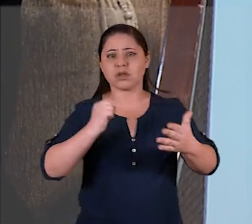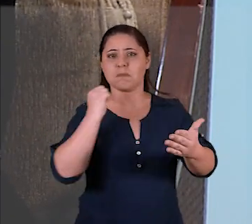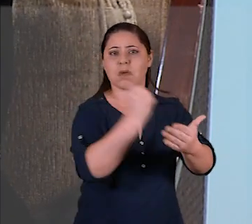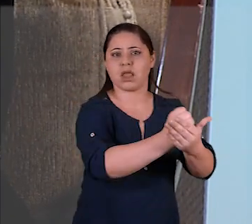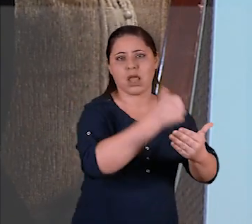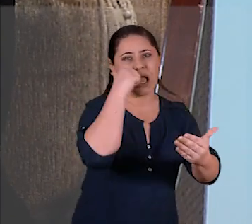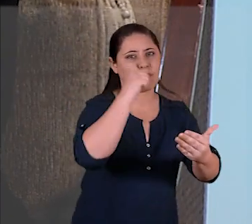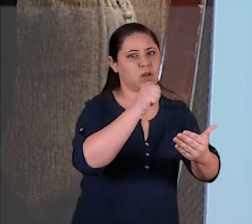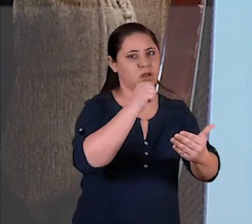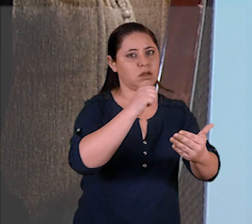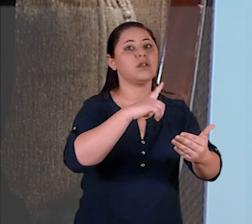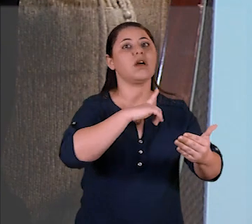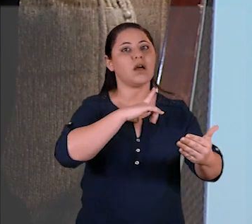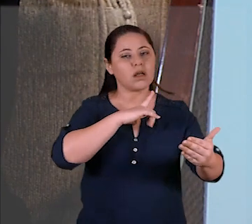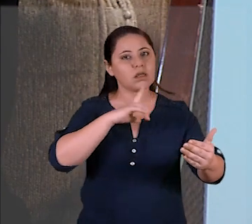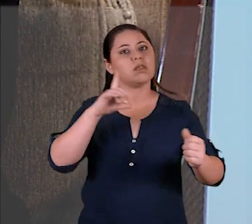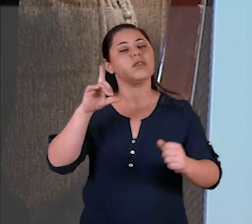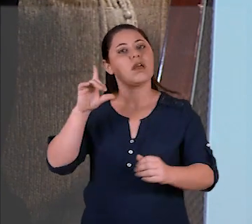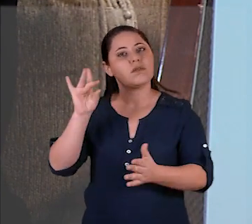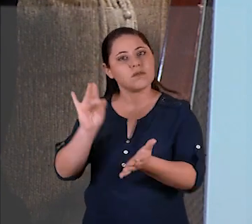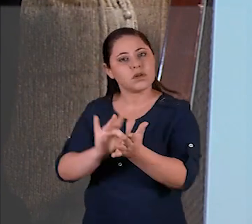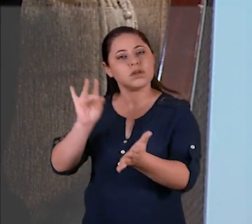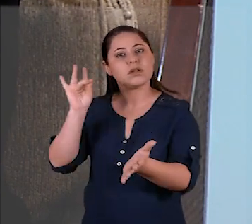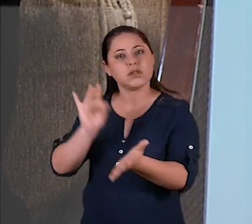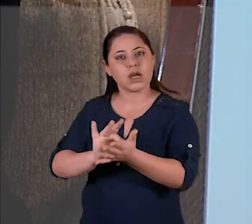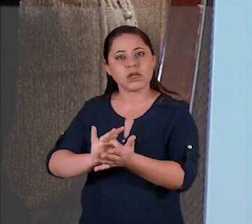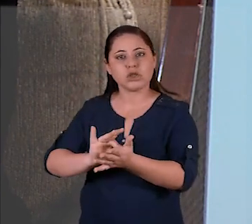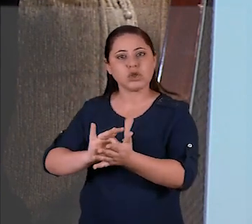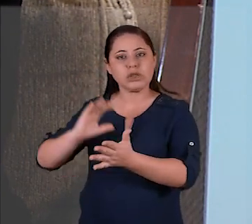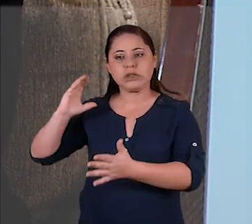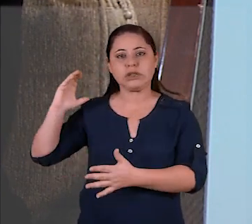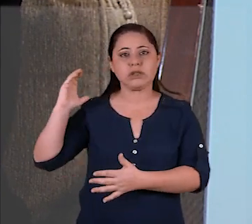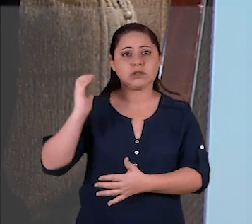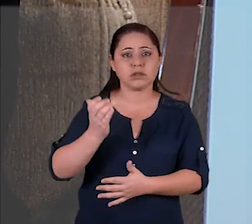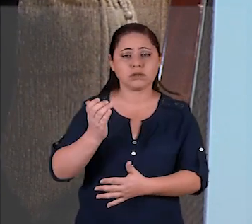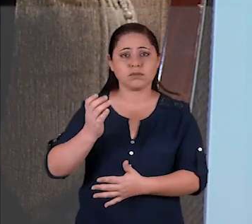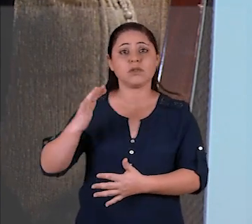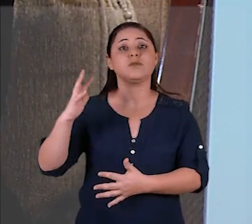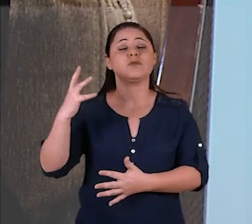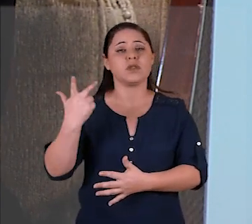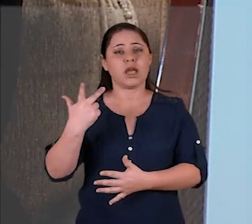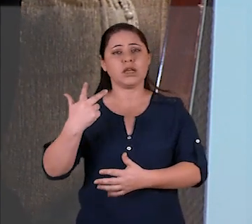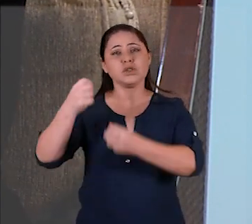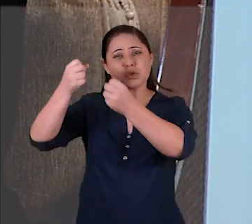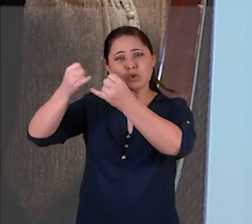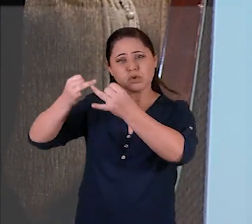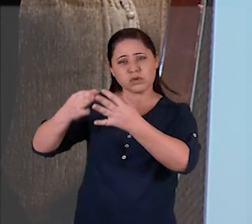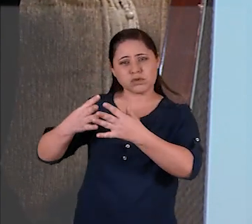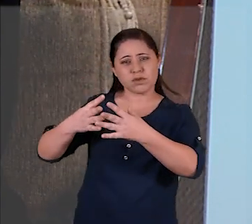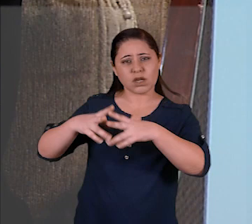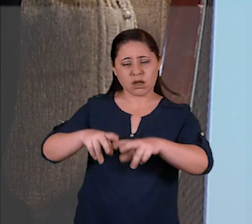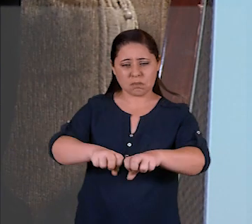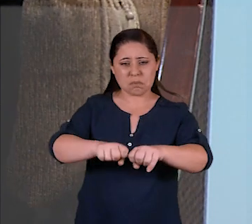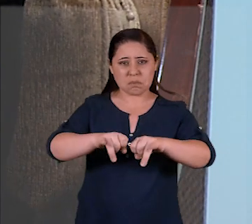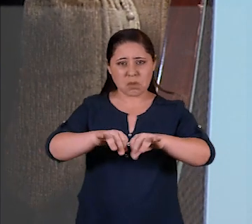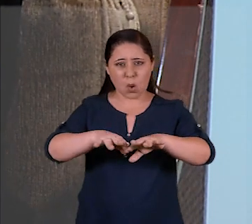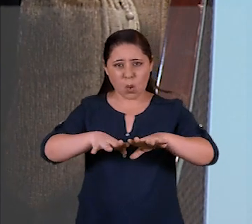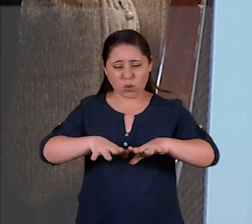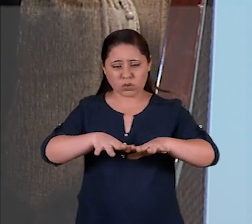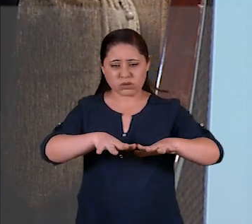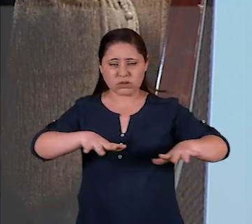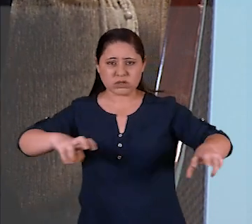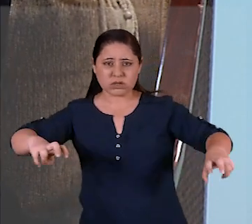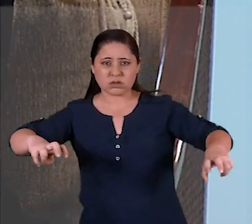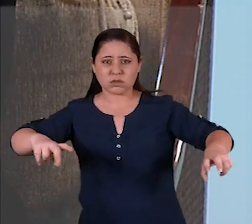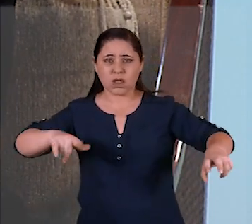gente acompanha vários casos de tentativa ou de feminicídios no plenário, né,